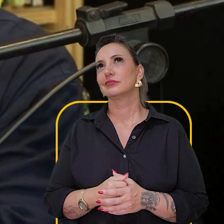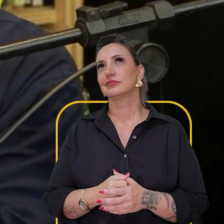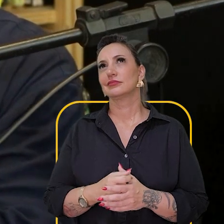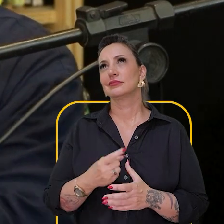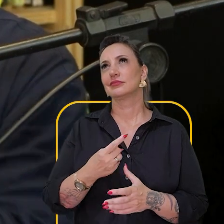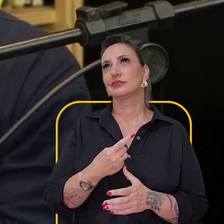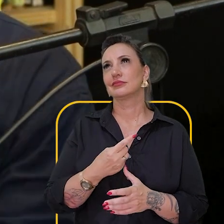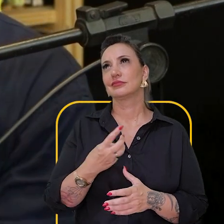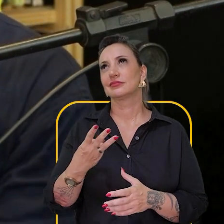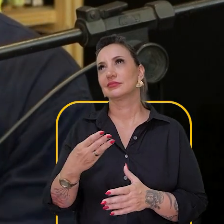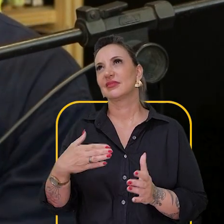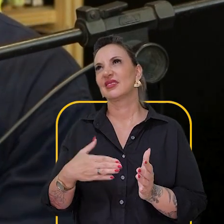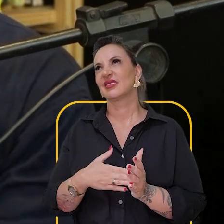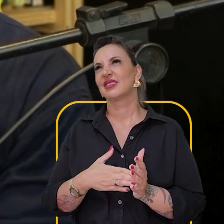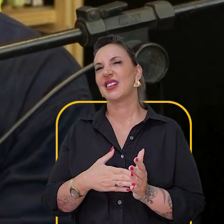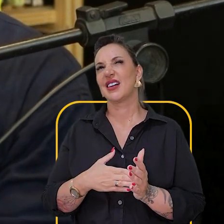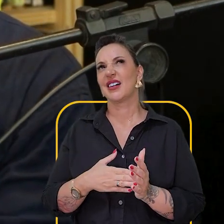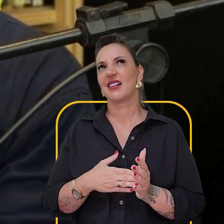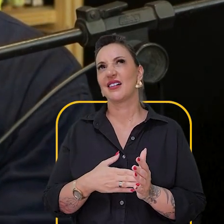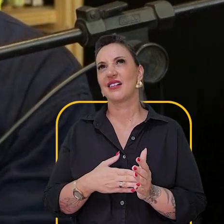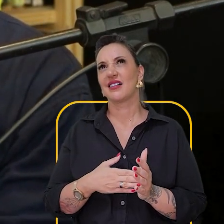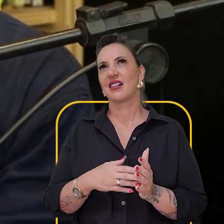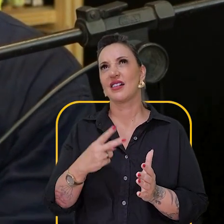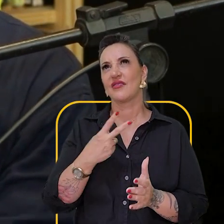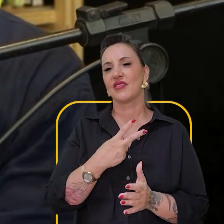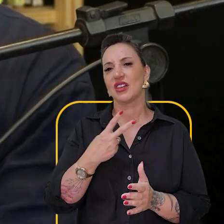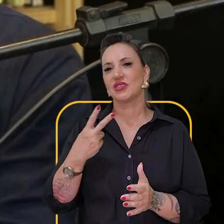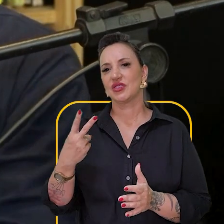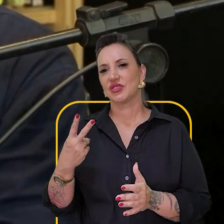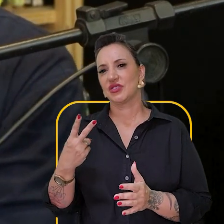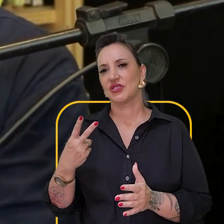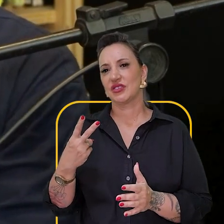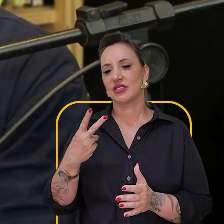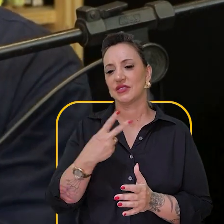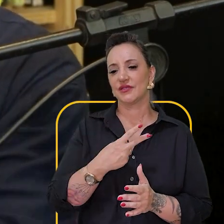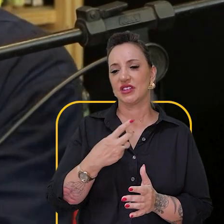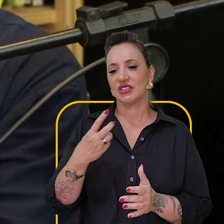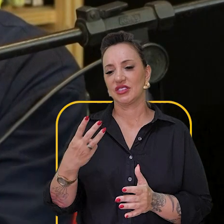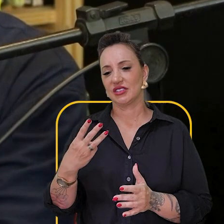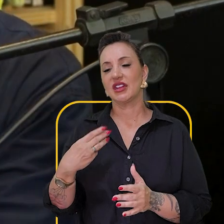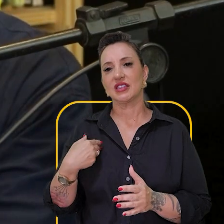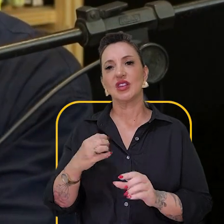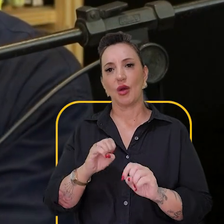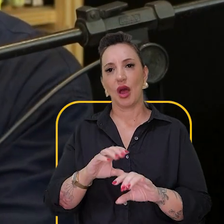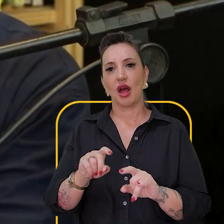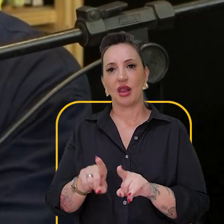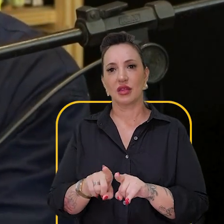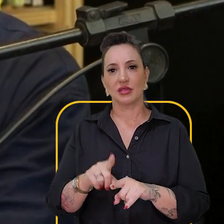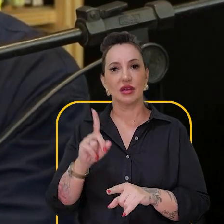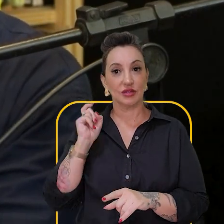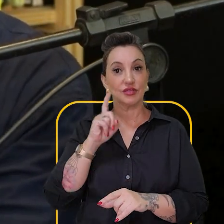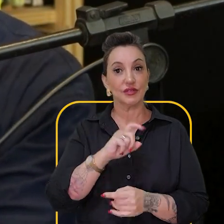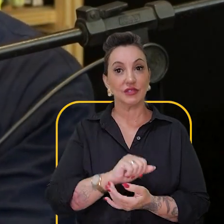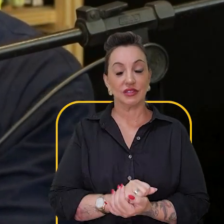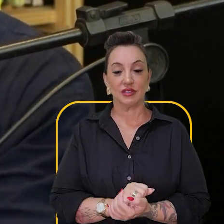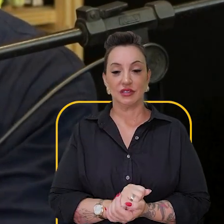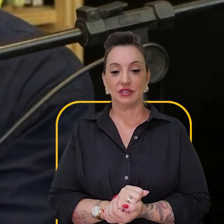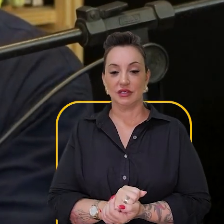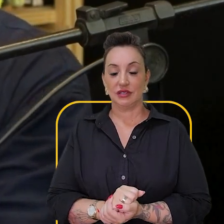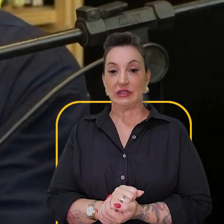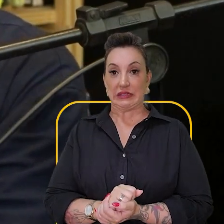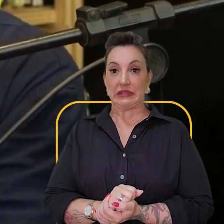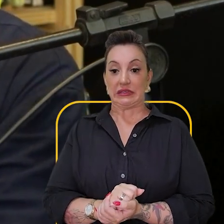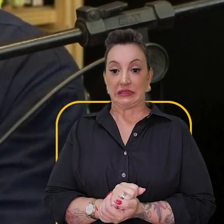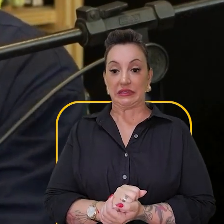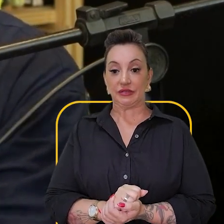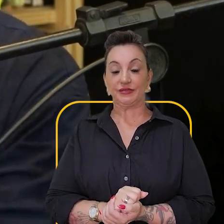sócios se separaram e aí um deles era o que eu tinha mais vínculo de de de relação porque